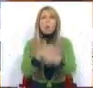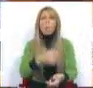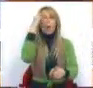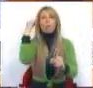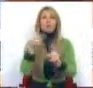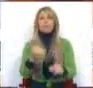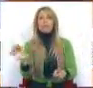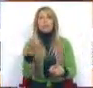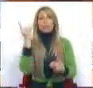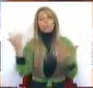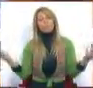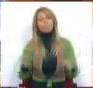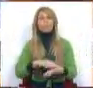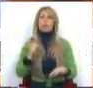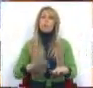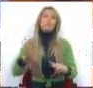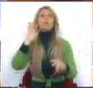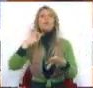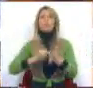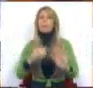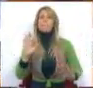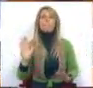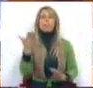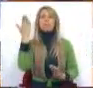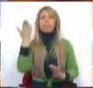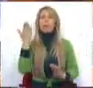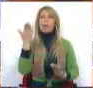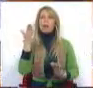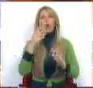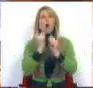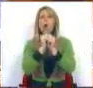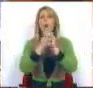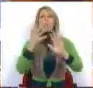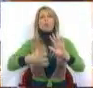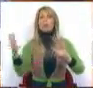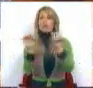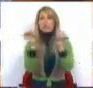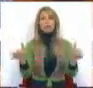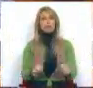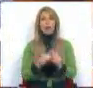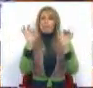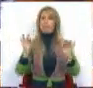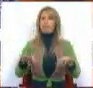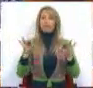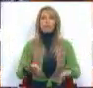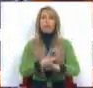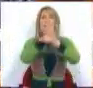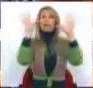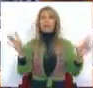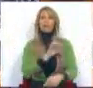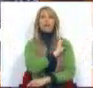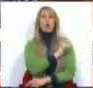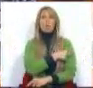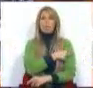para isso é fundamental, acima de tudo, desburocratizarmos o sistema, clarificarmos as